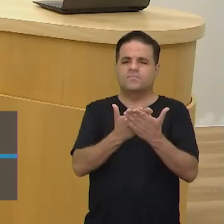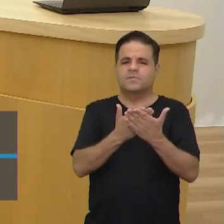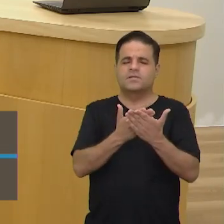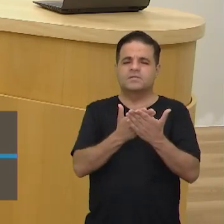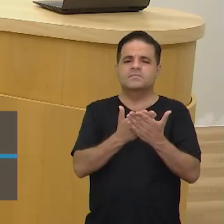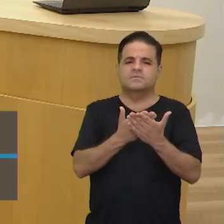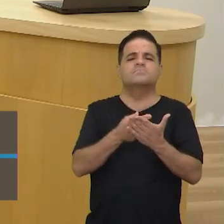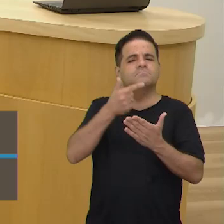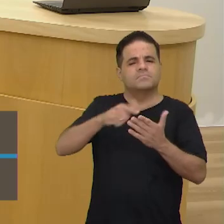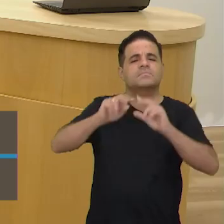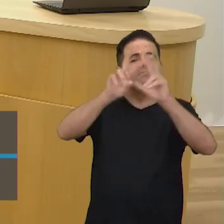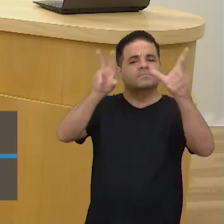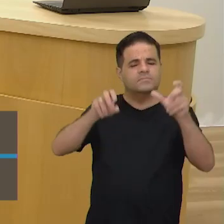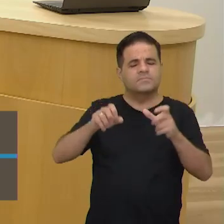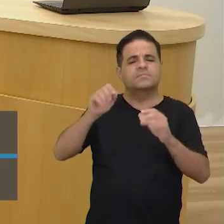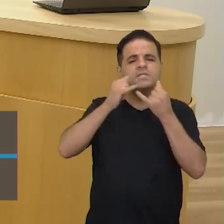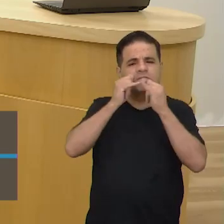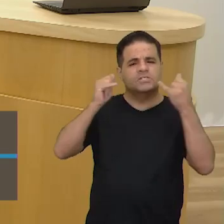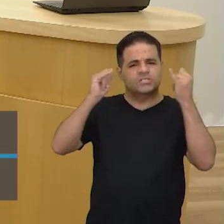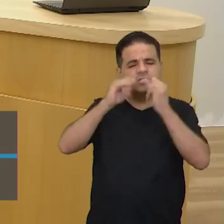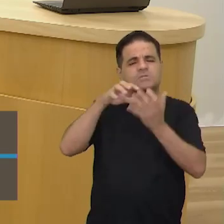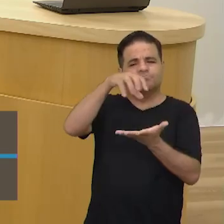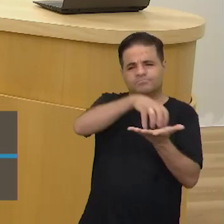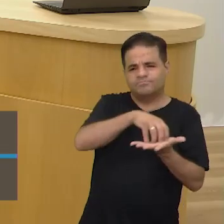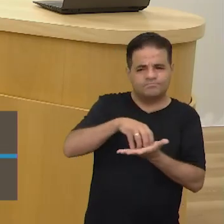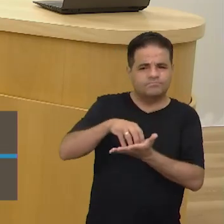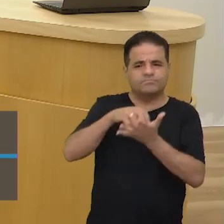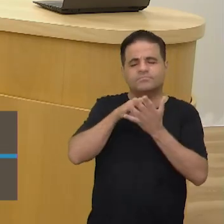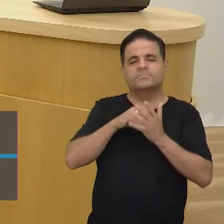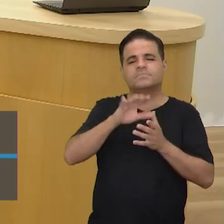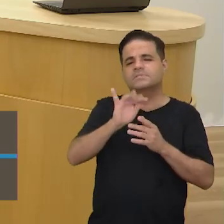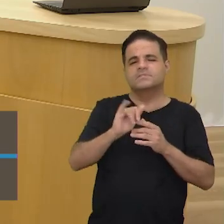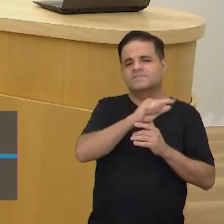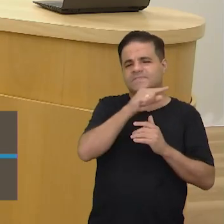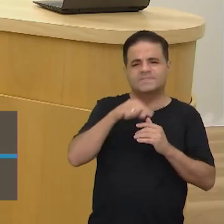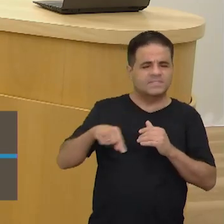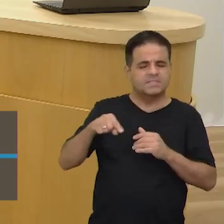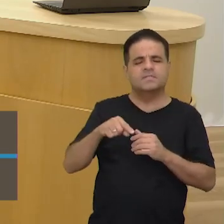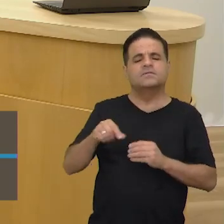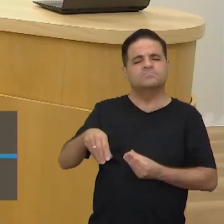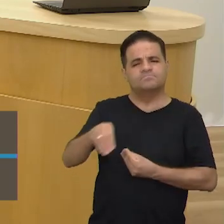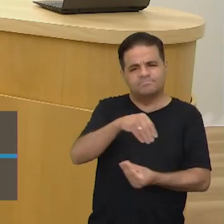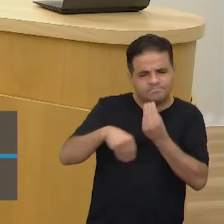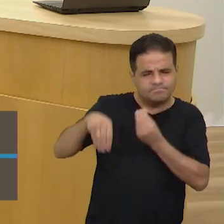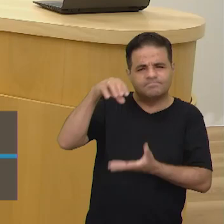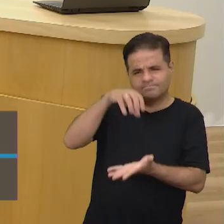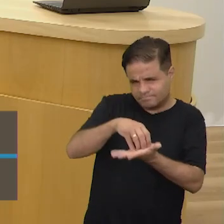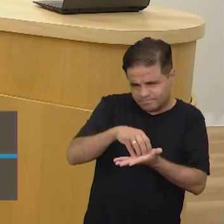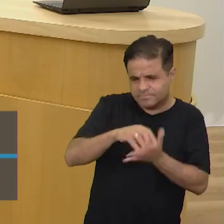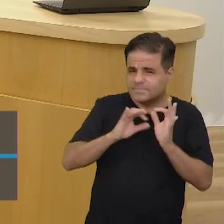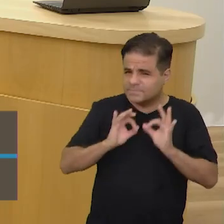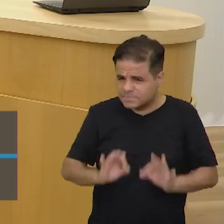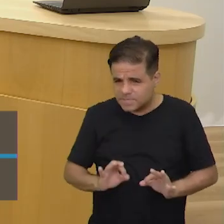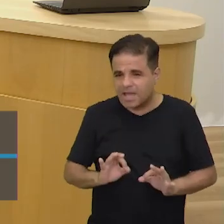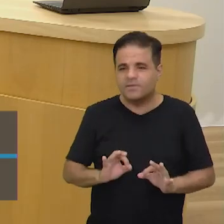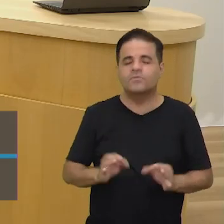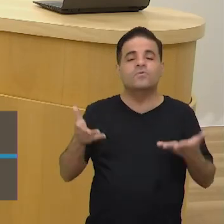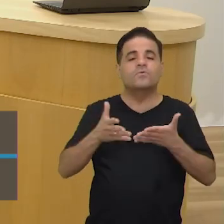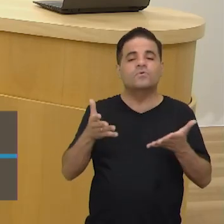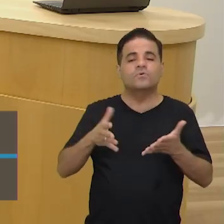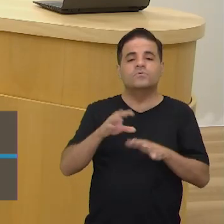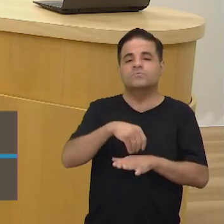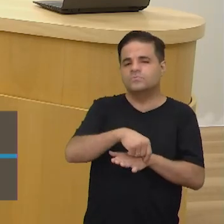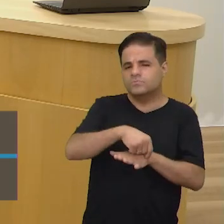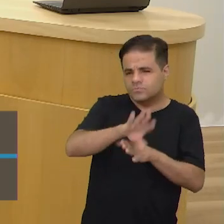sobre essa questão da energia nuclear, né? A questão da fissão nuclear, fusão nuclear, assim por diante. Certo, pessoal? Beleza? Hoje